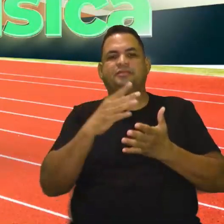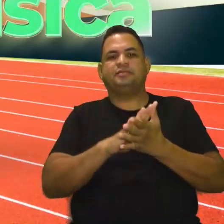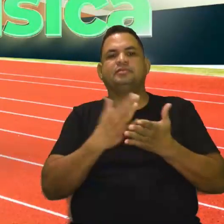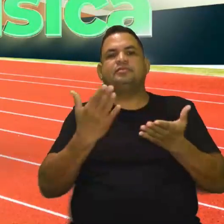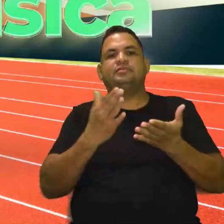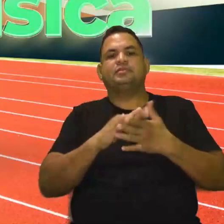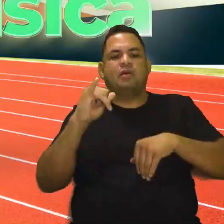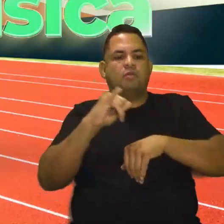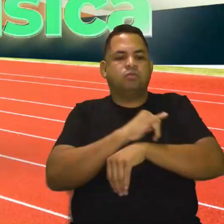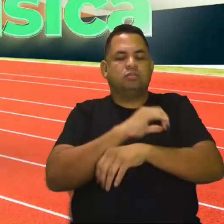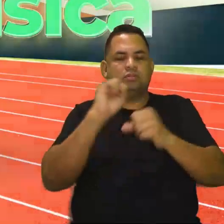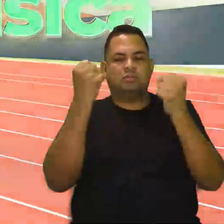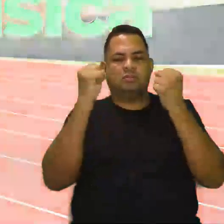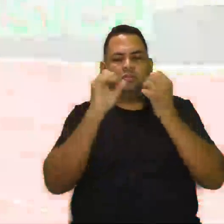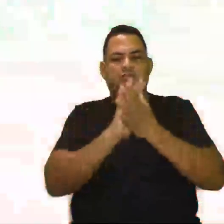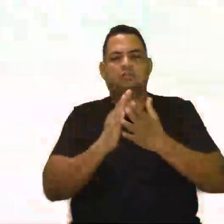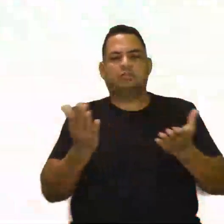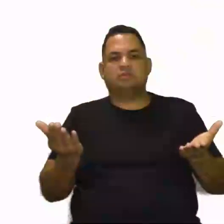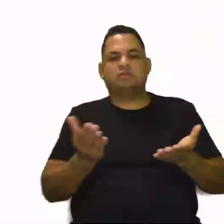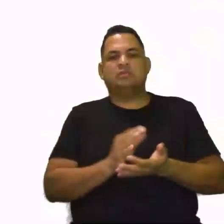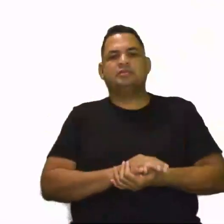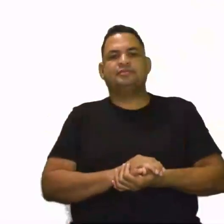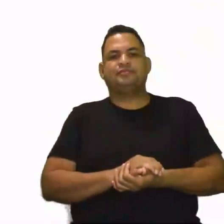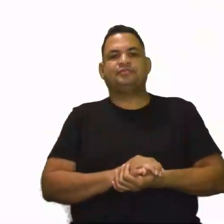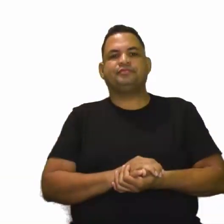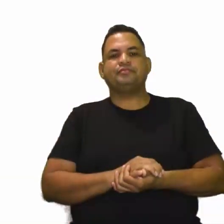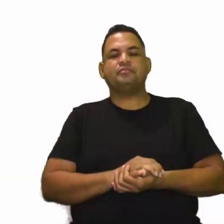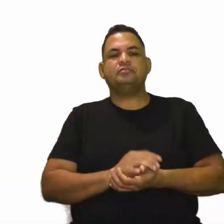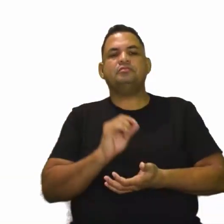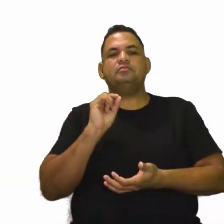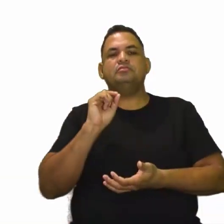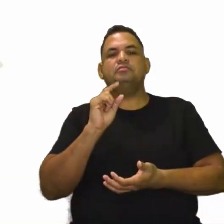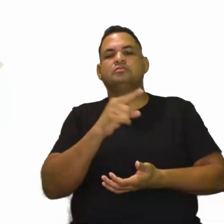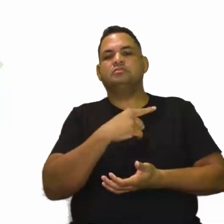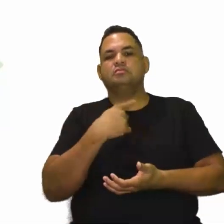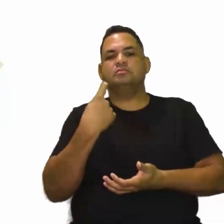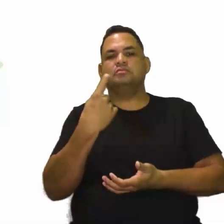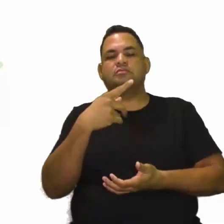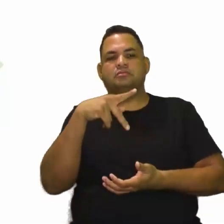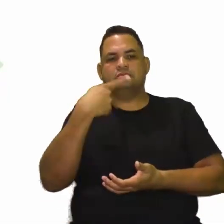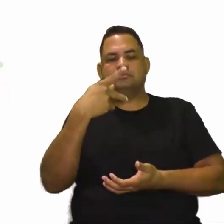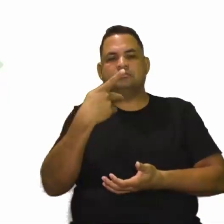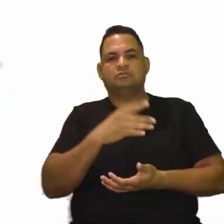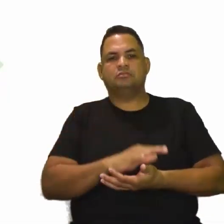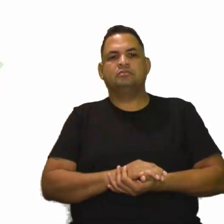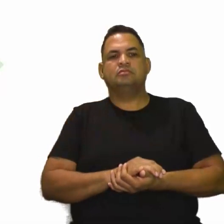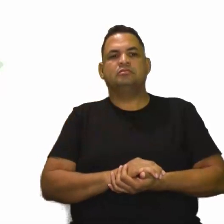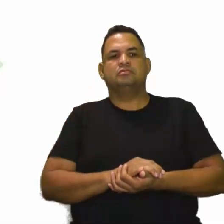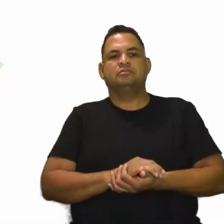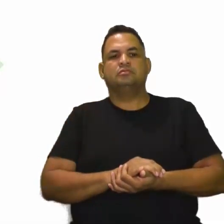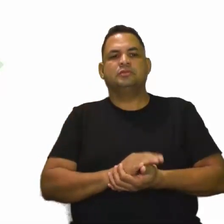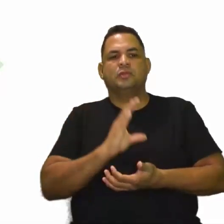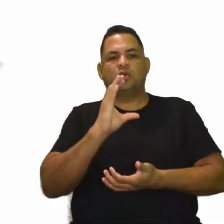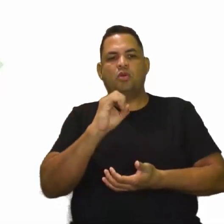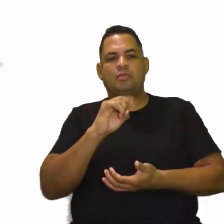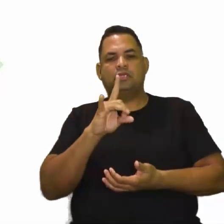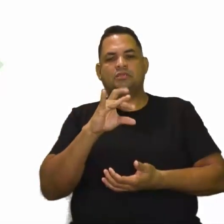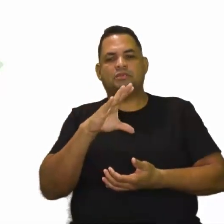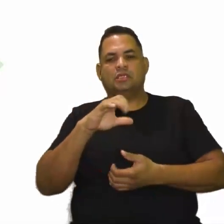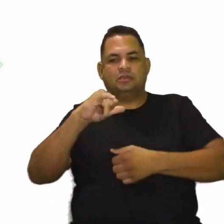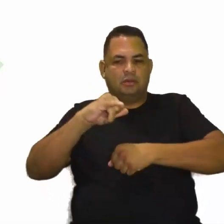avaliação física. Acompanha comigo aí. Então, sobre o que nós falamos, né? Nós falamos sobre